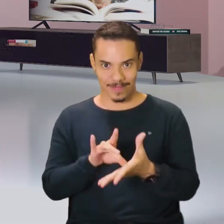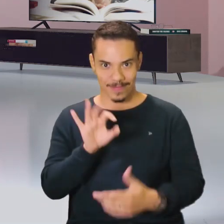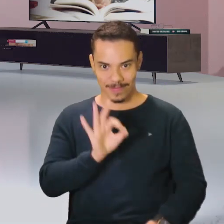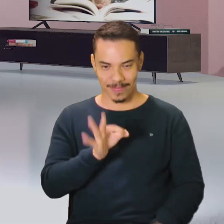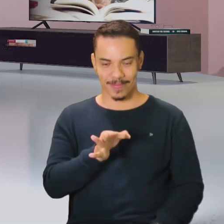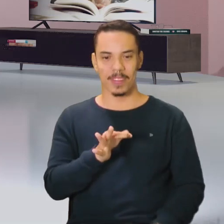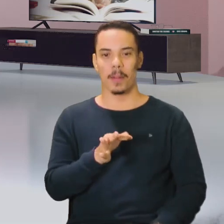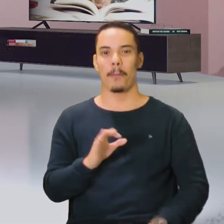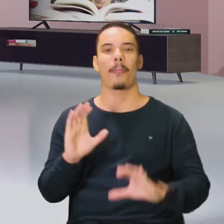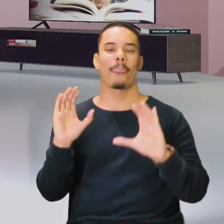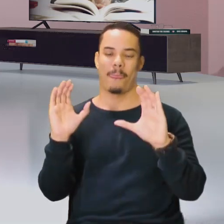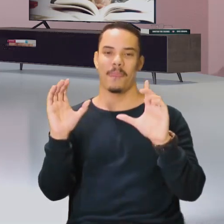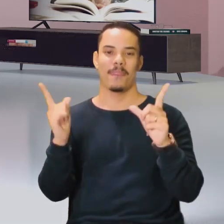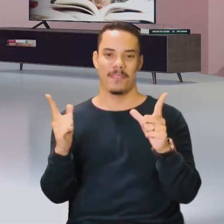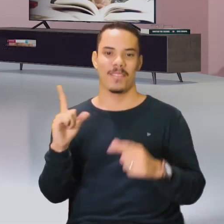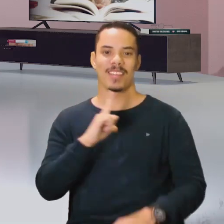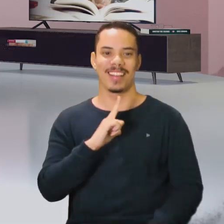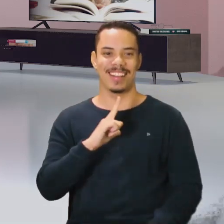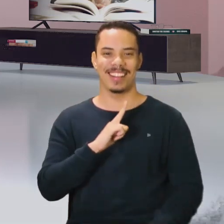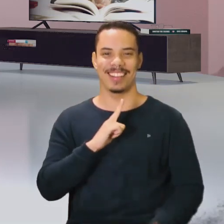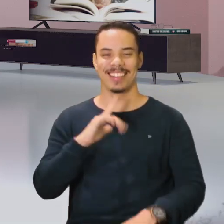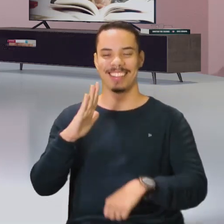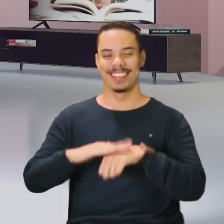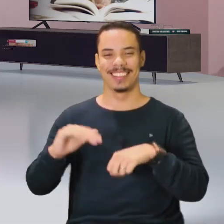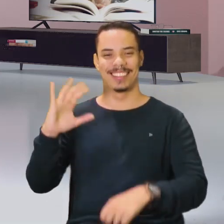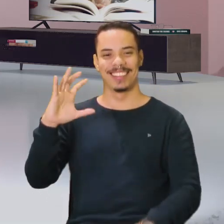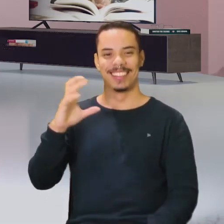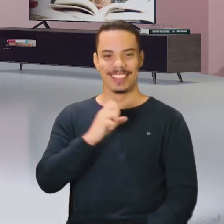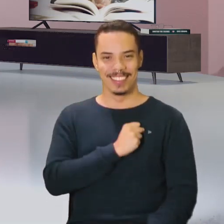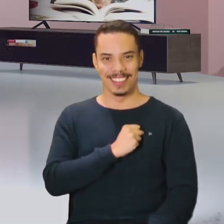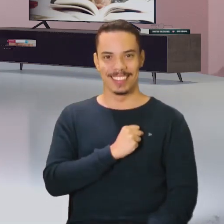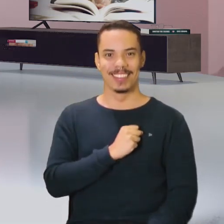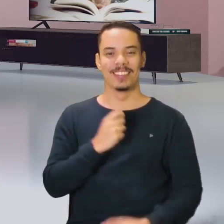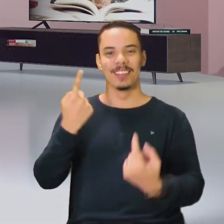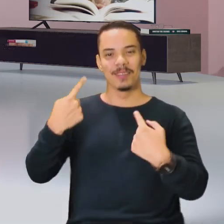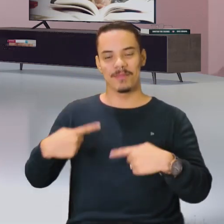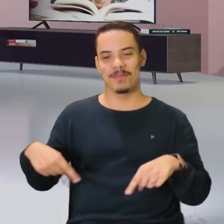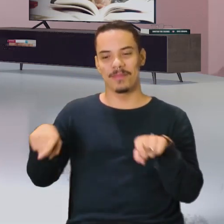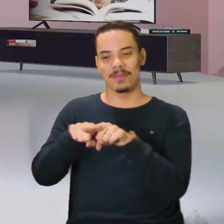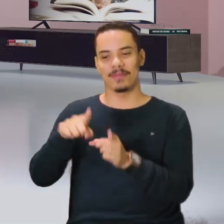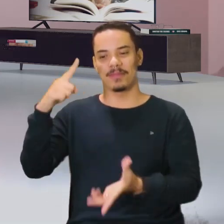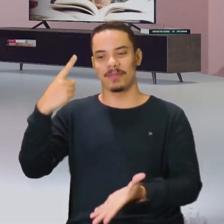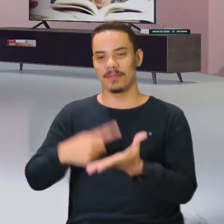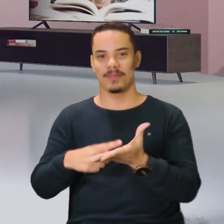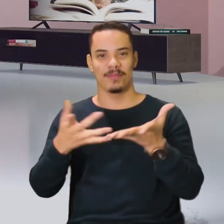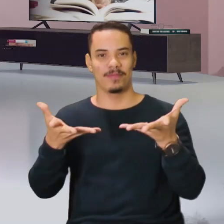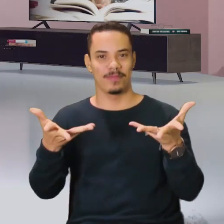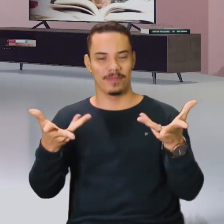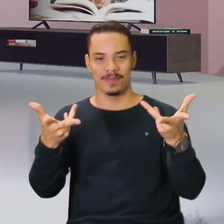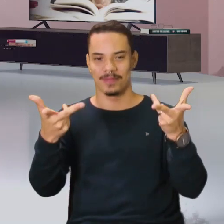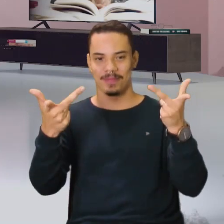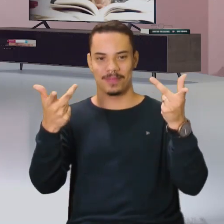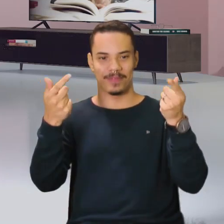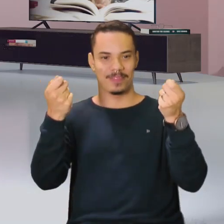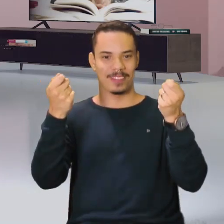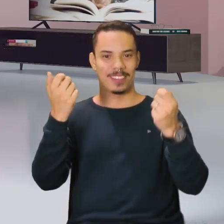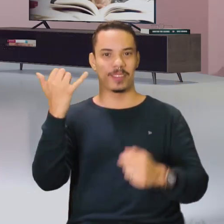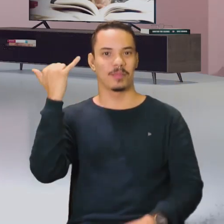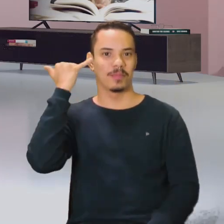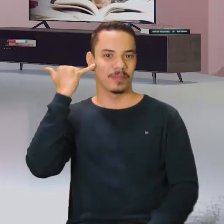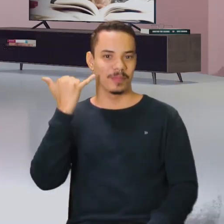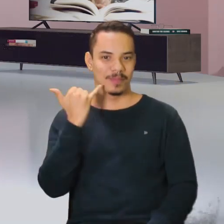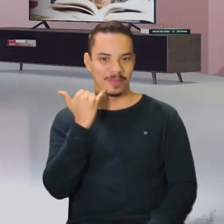verdade, gente, é claro. Vai lá, Amadinha, vamos lembrar. O nosso parceiro maravilhoso,